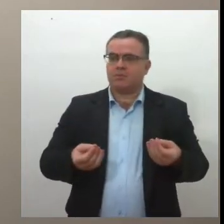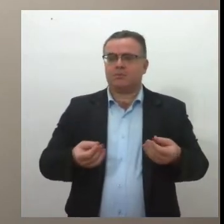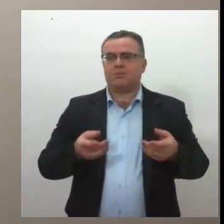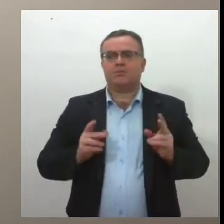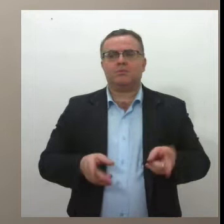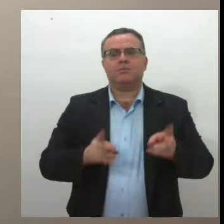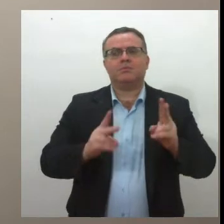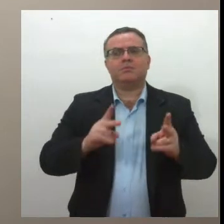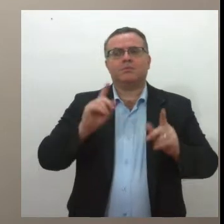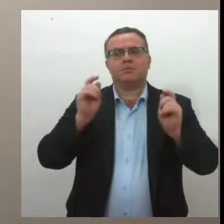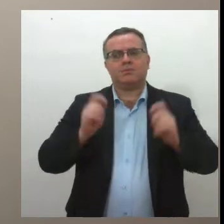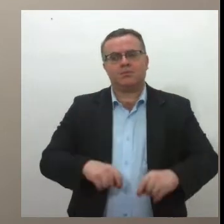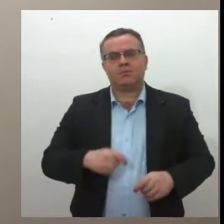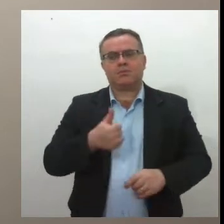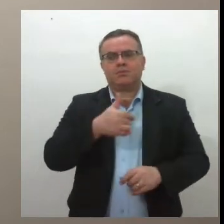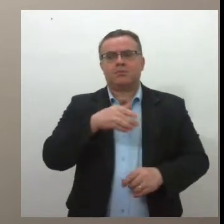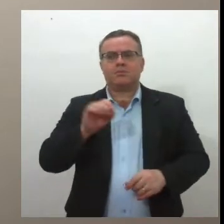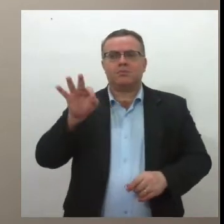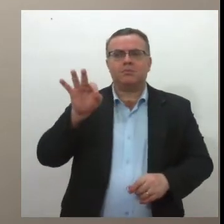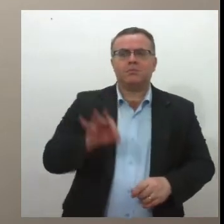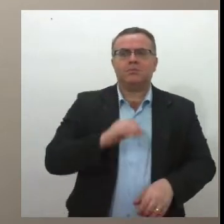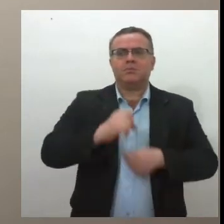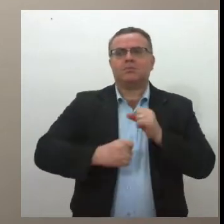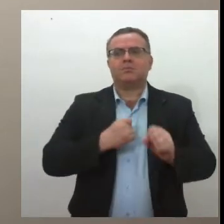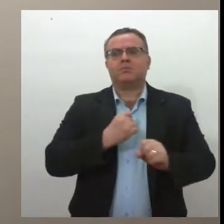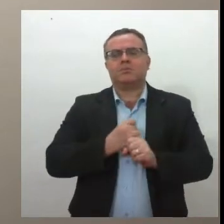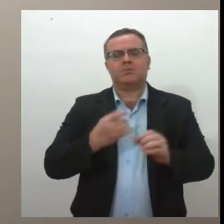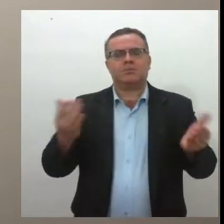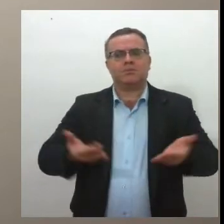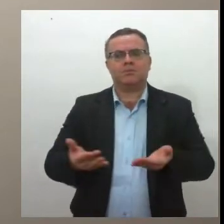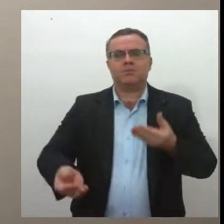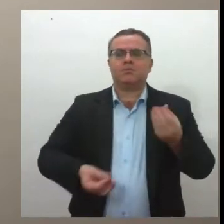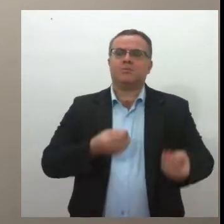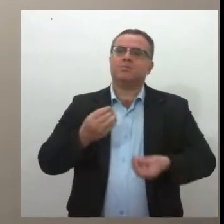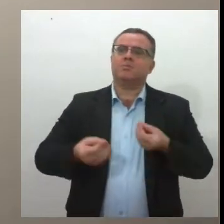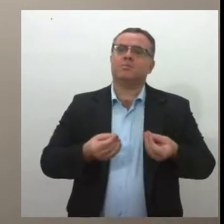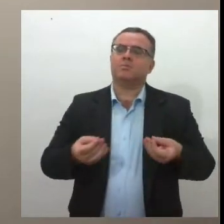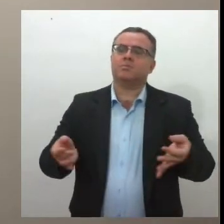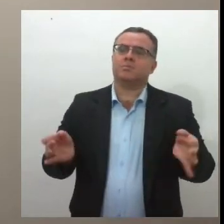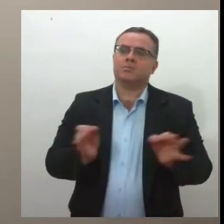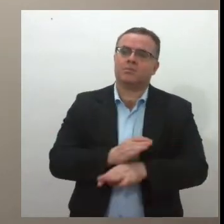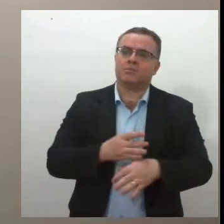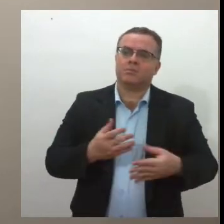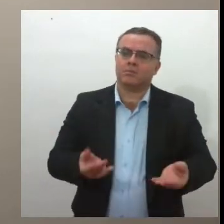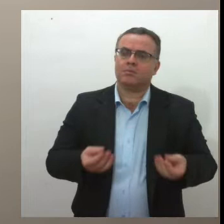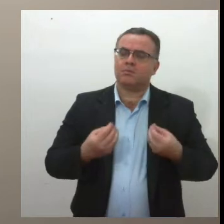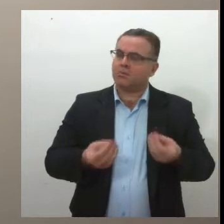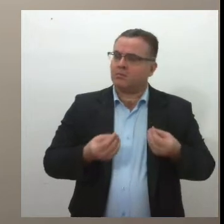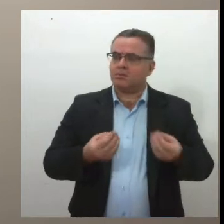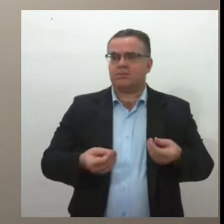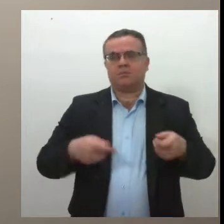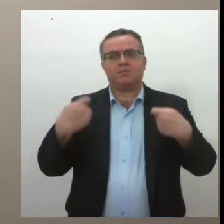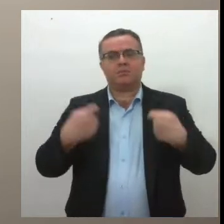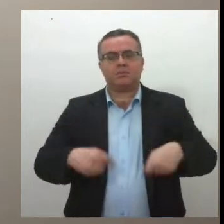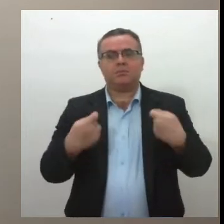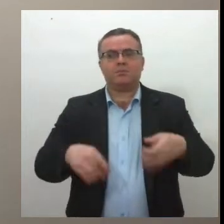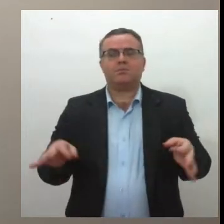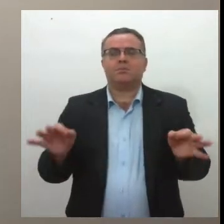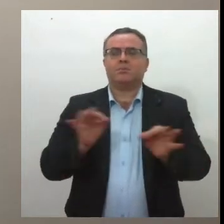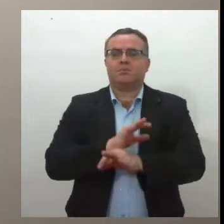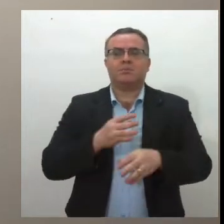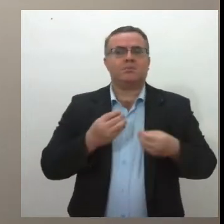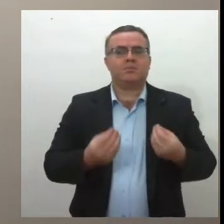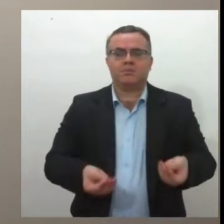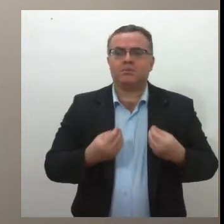que pode ultrapassar os 10% ao ano. E hoje ele tem que estar fazendo escolha entre bens de necessidades primárias, ou seja,